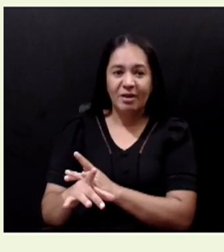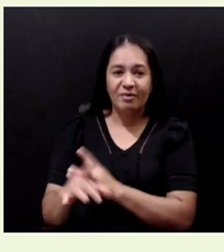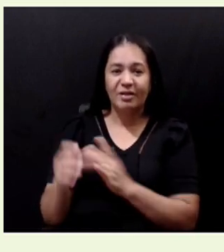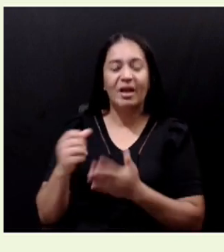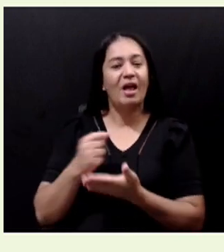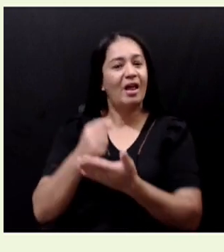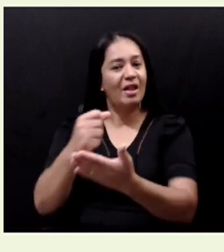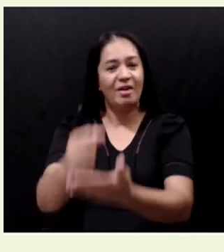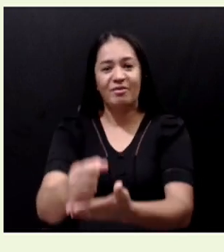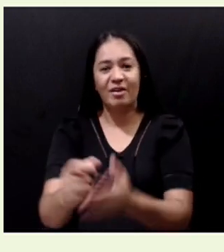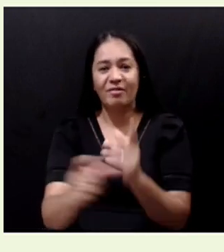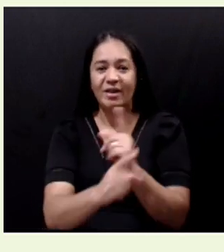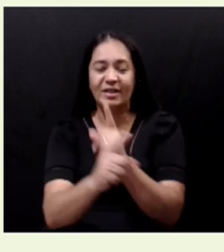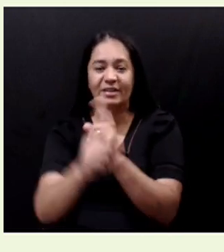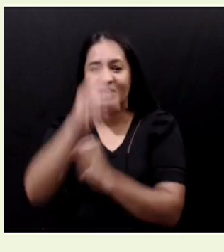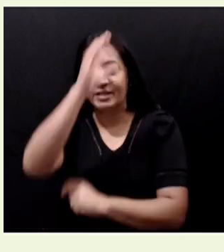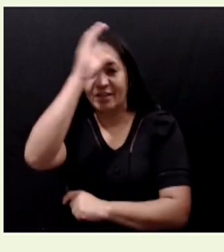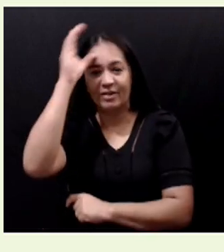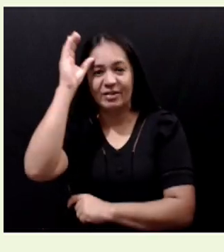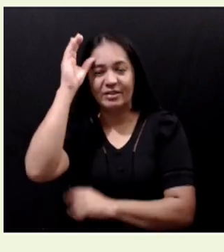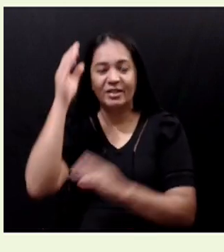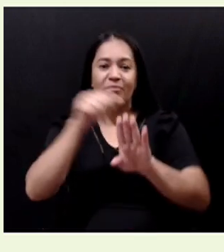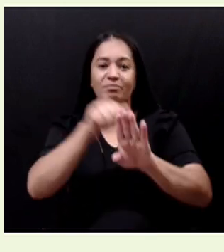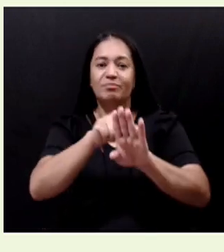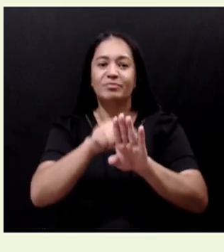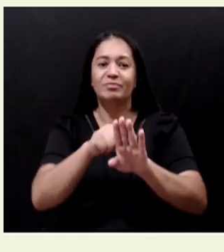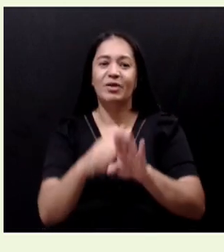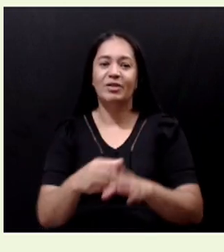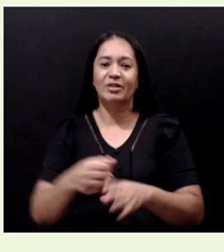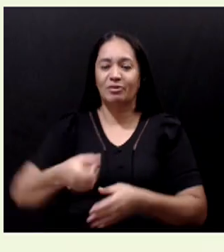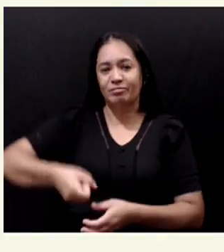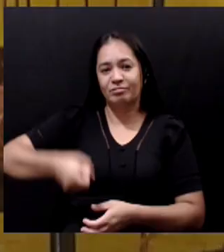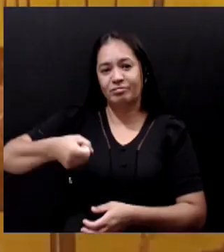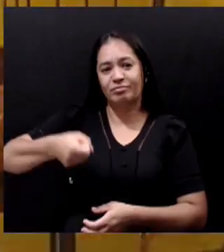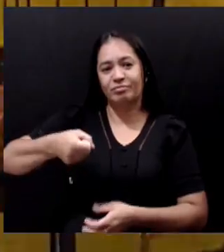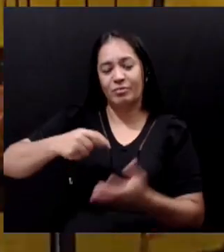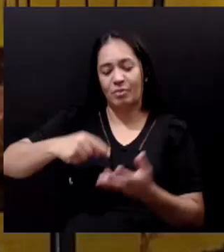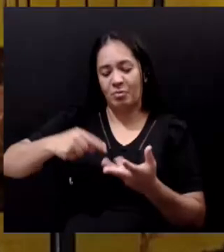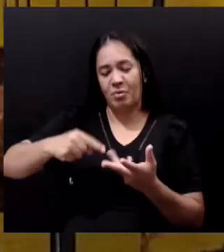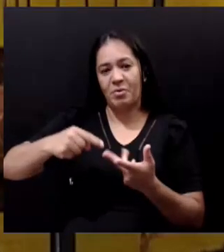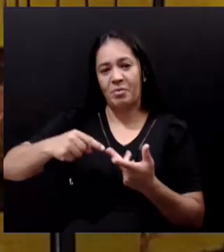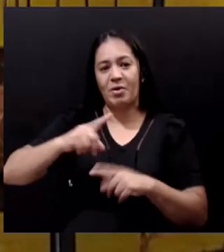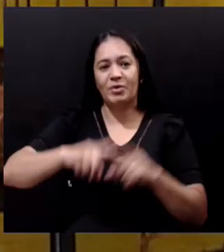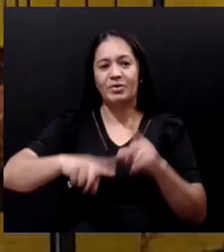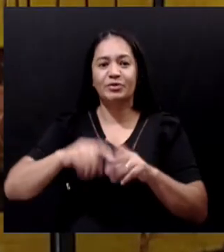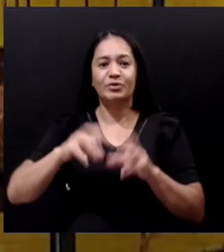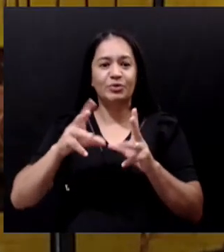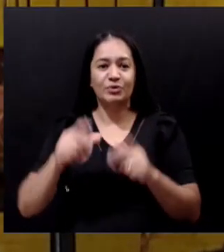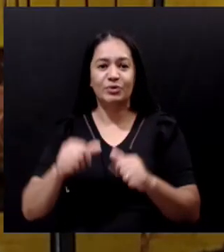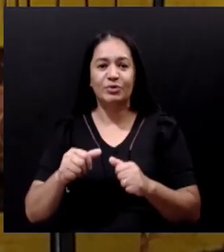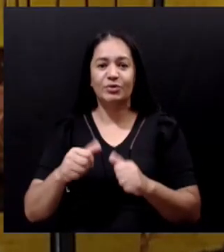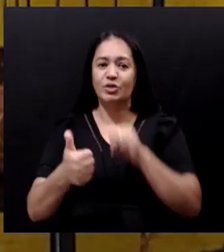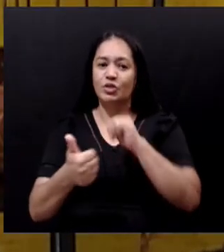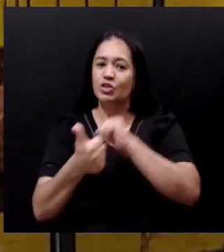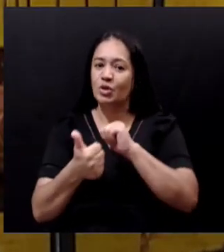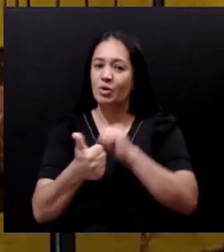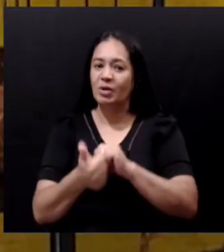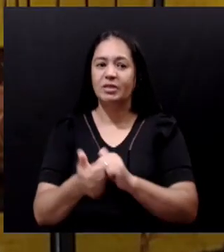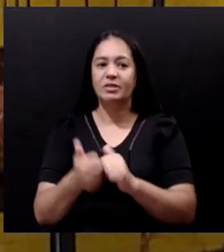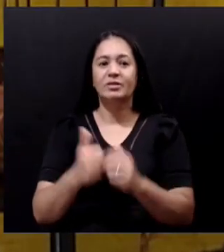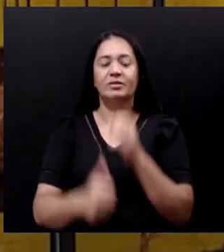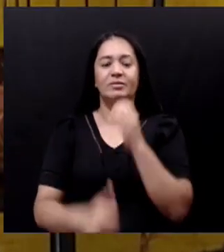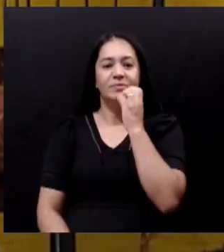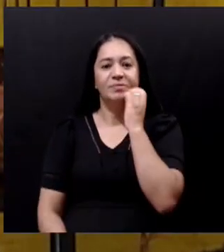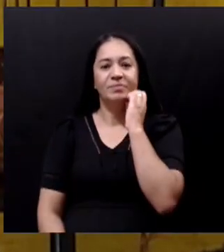cliente, levava na porta do cliente, o pedido na sacolinha, maionese, ketchup, tudo da primeira qualidade desde o início. E ficou assim por